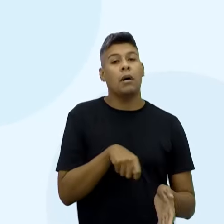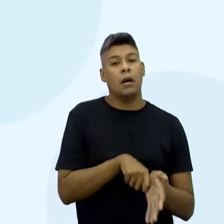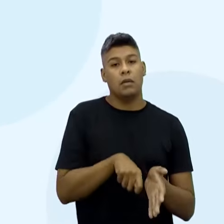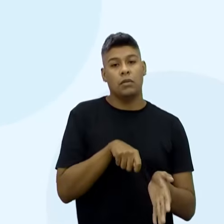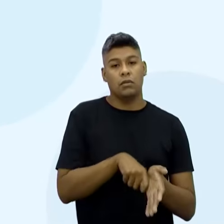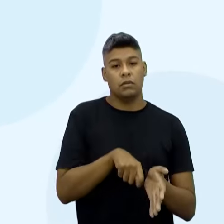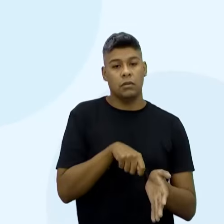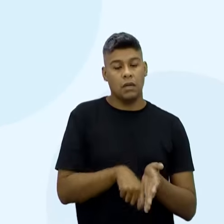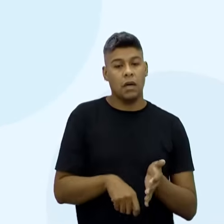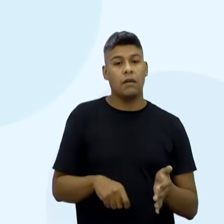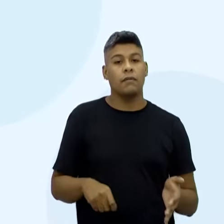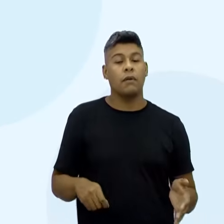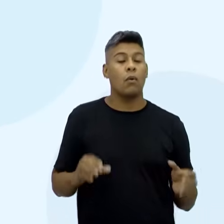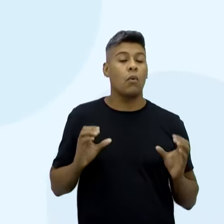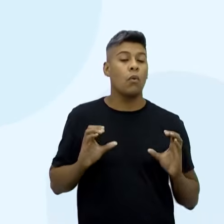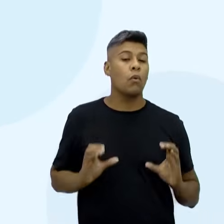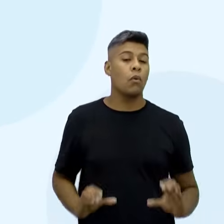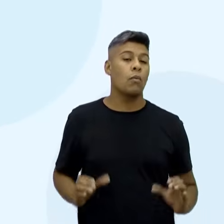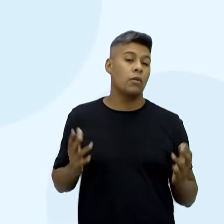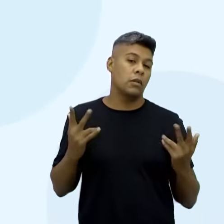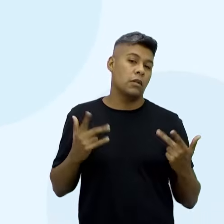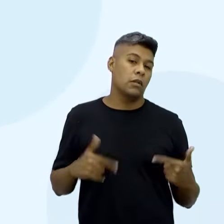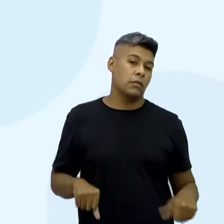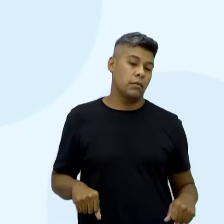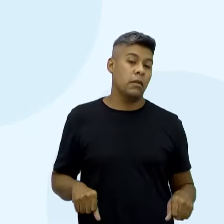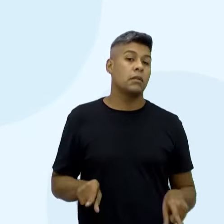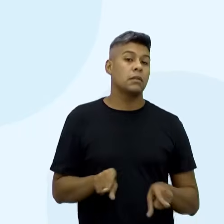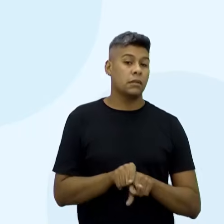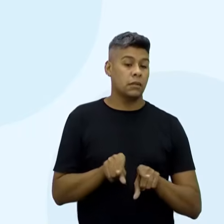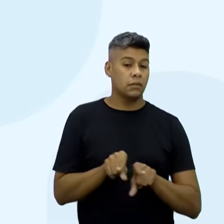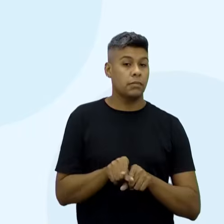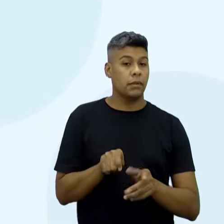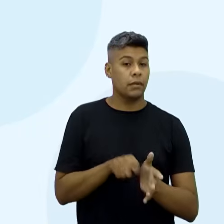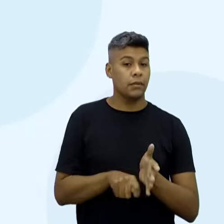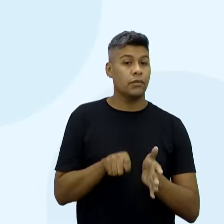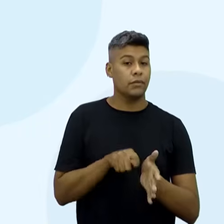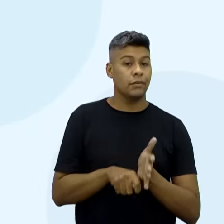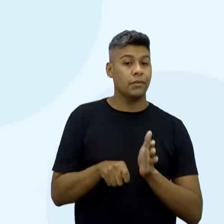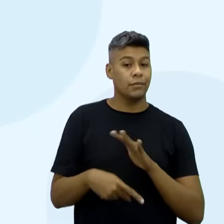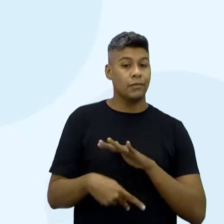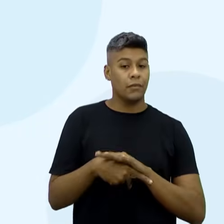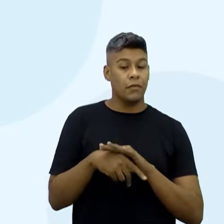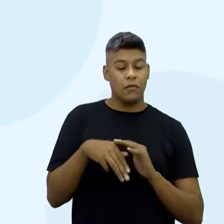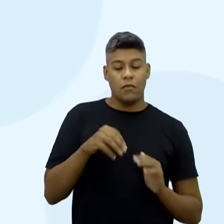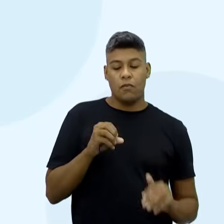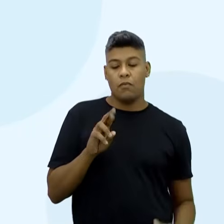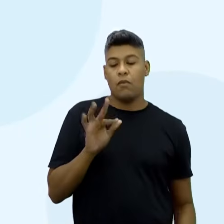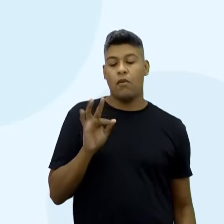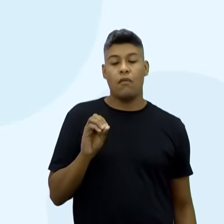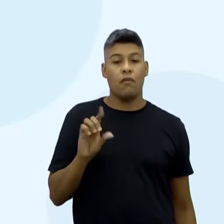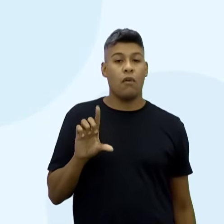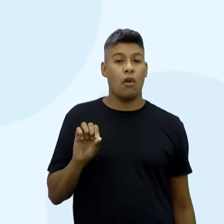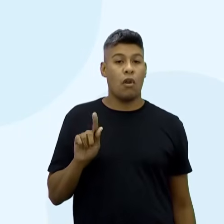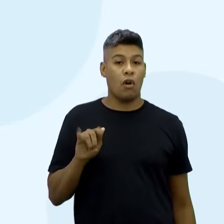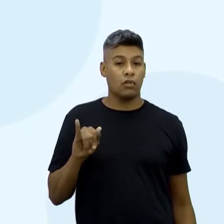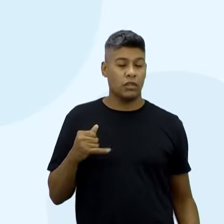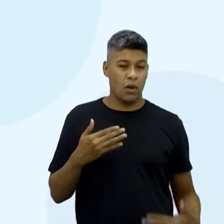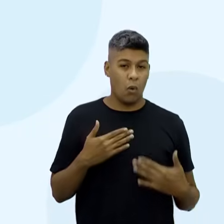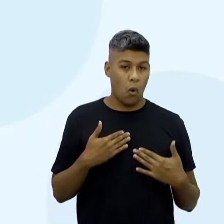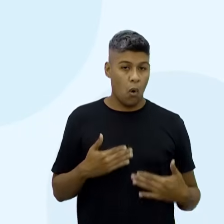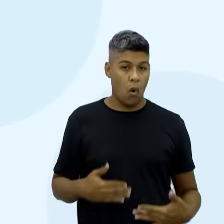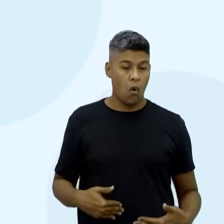anotava o comportamento desses animais. Também anotava, por exemplo, as questões morfológicas, as características que esses